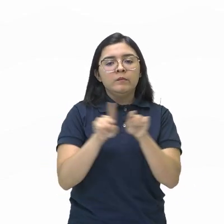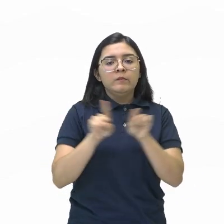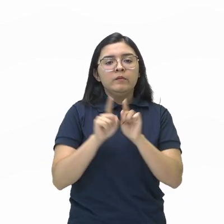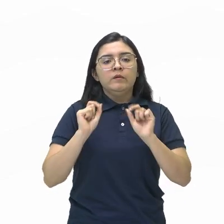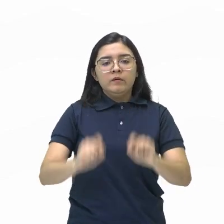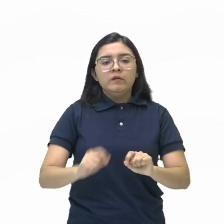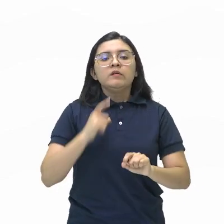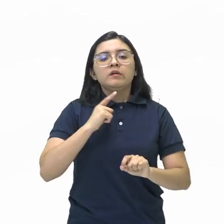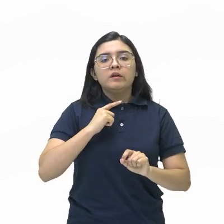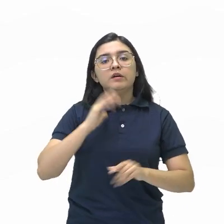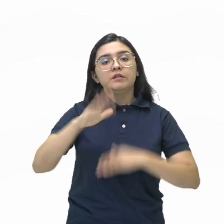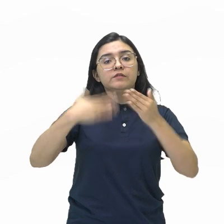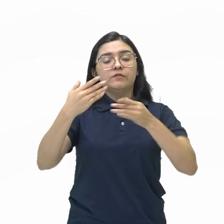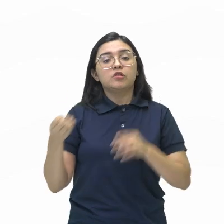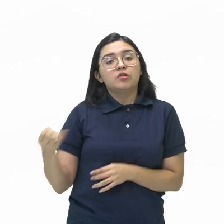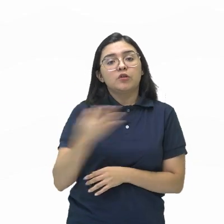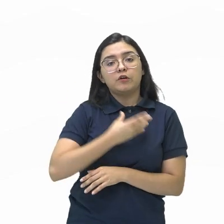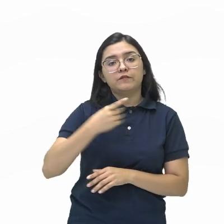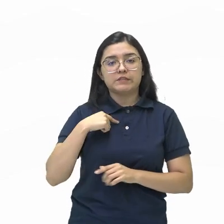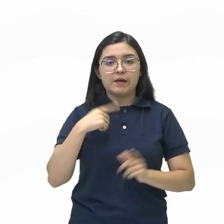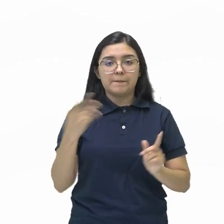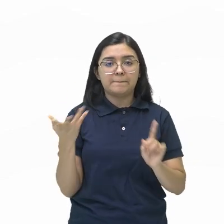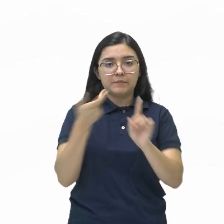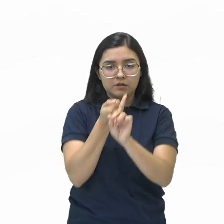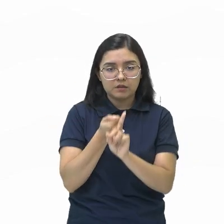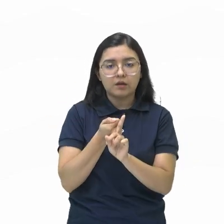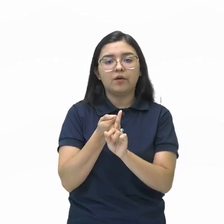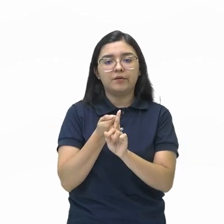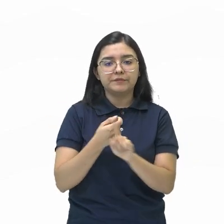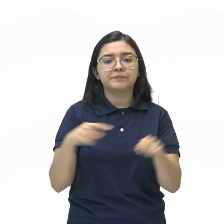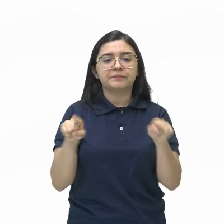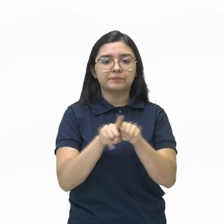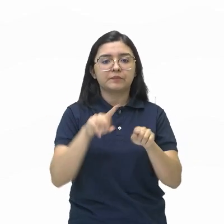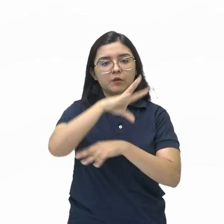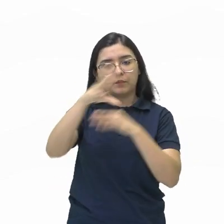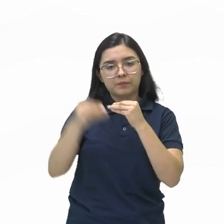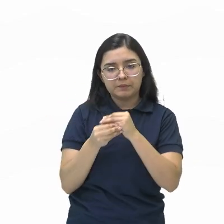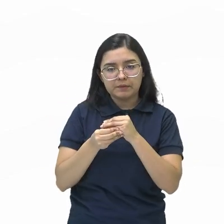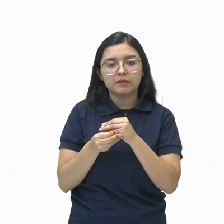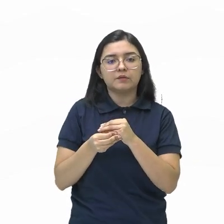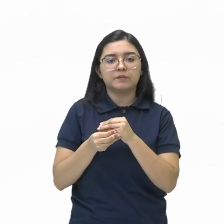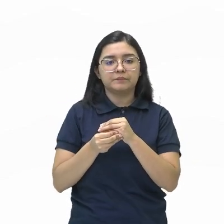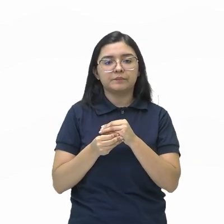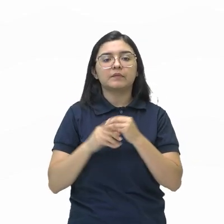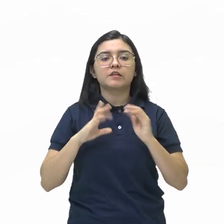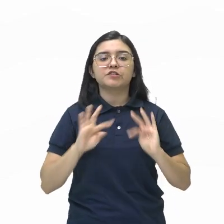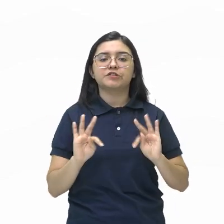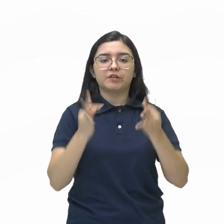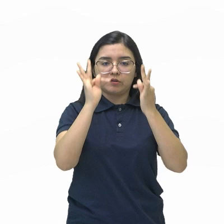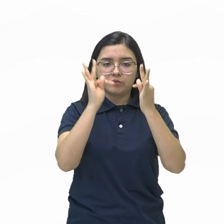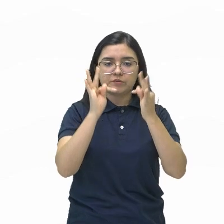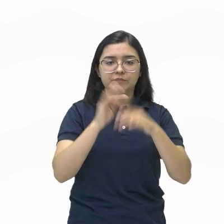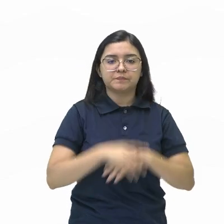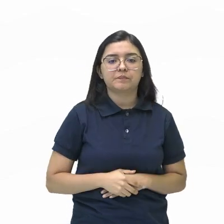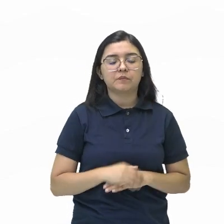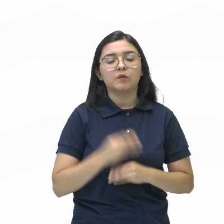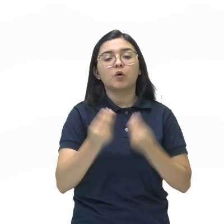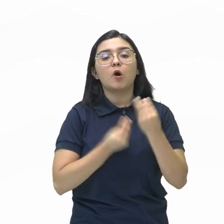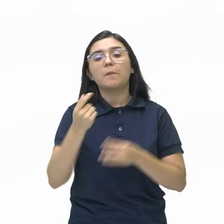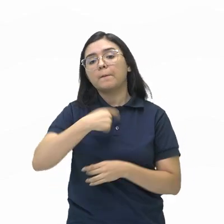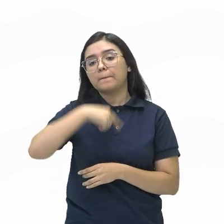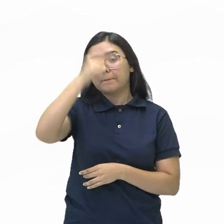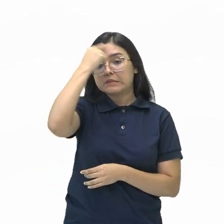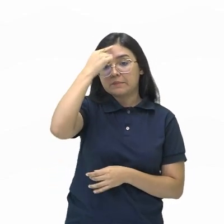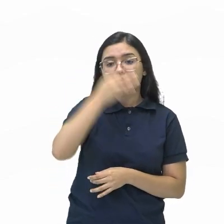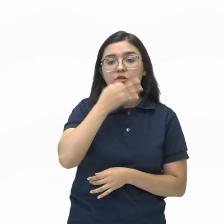e desenvolver novas habilidades que complementam as tecnologias, como, por